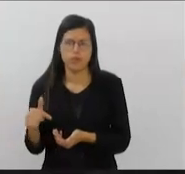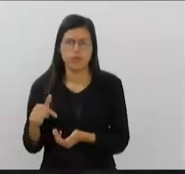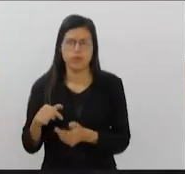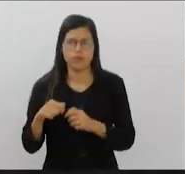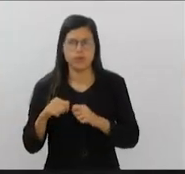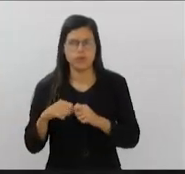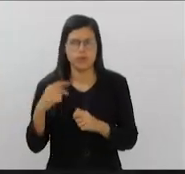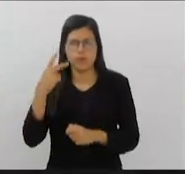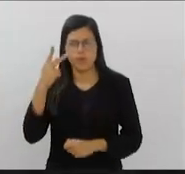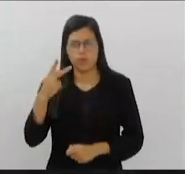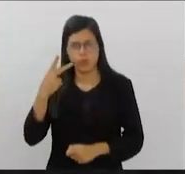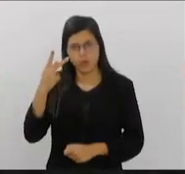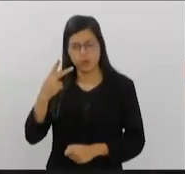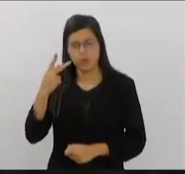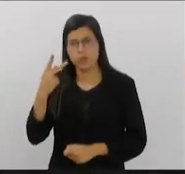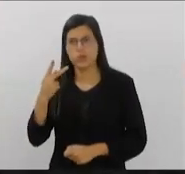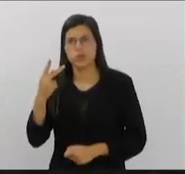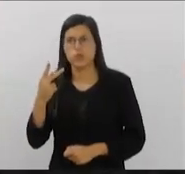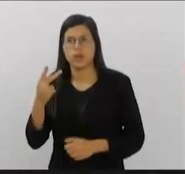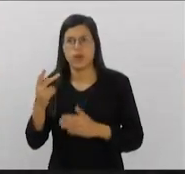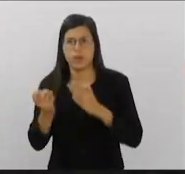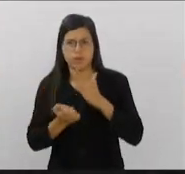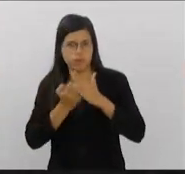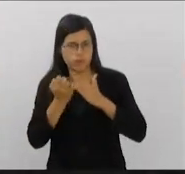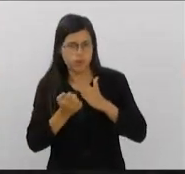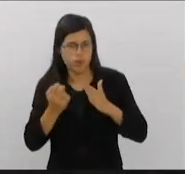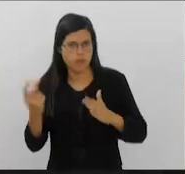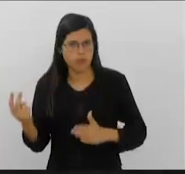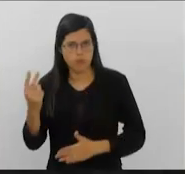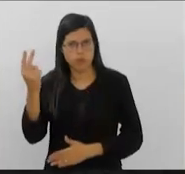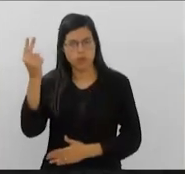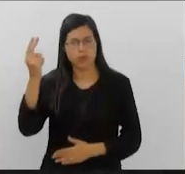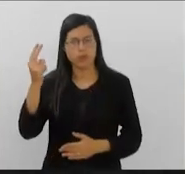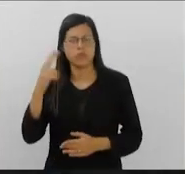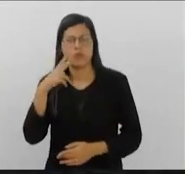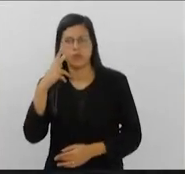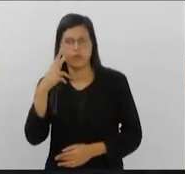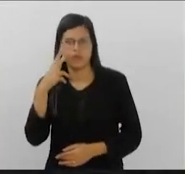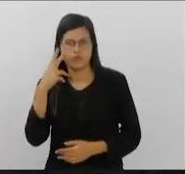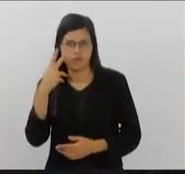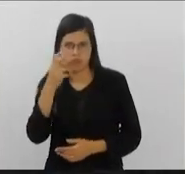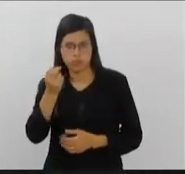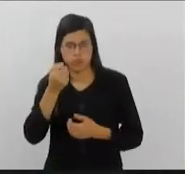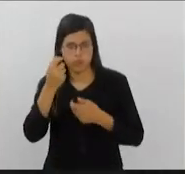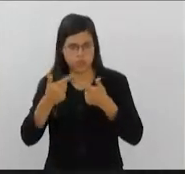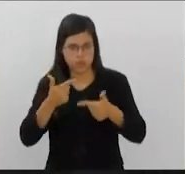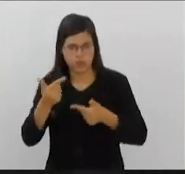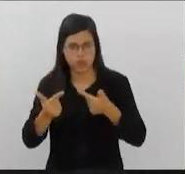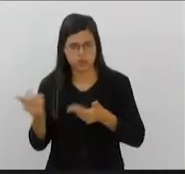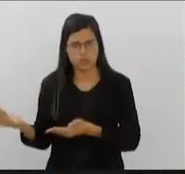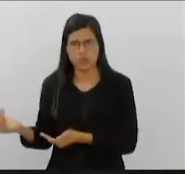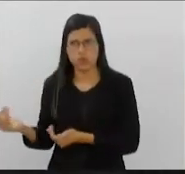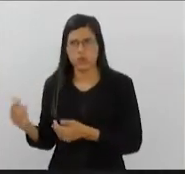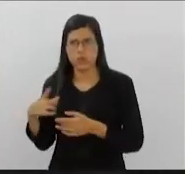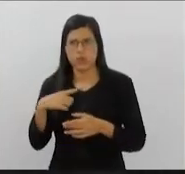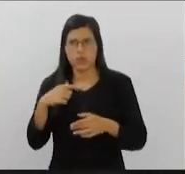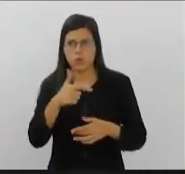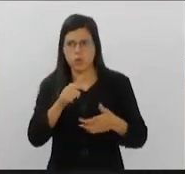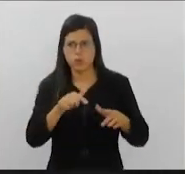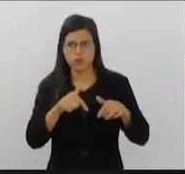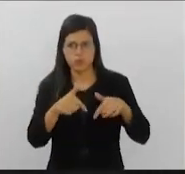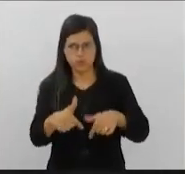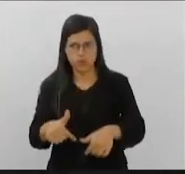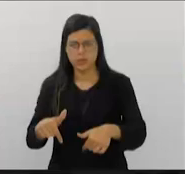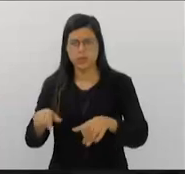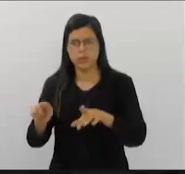política corporativa que valorize a força de trabalho dessa juventude. Há uma série de outras iniciativas, como o estabelecimento